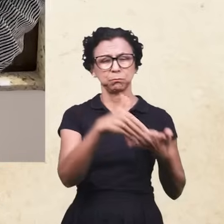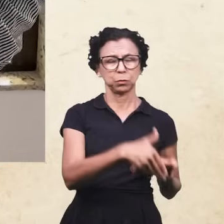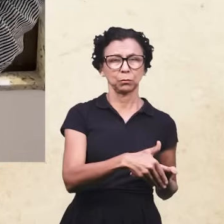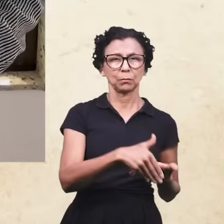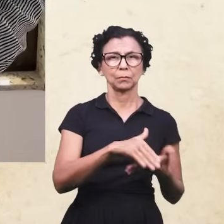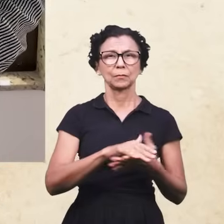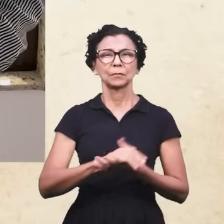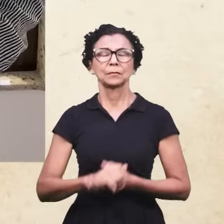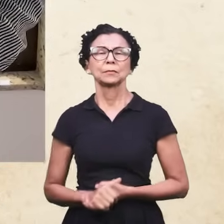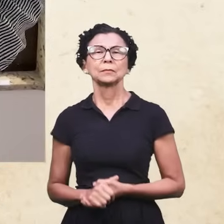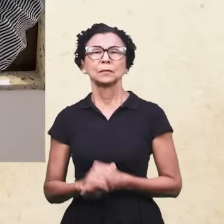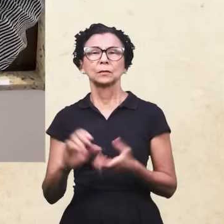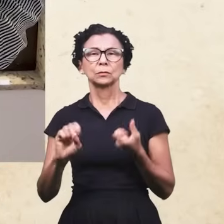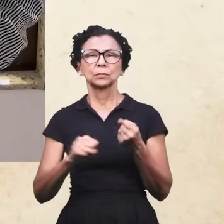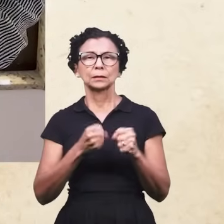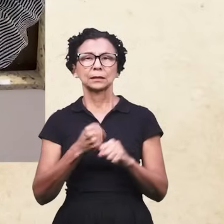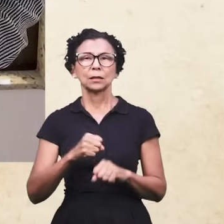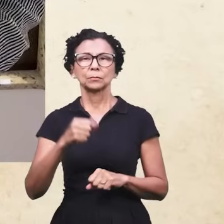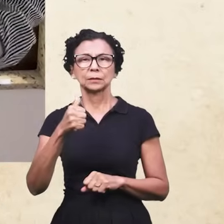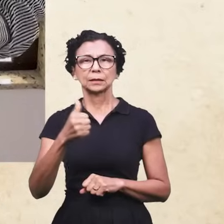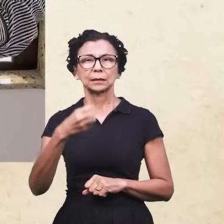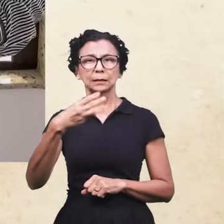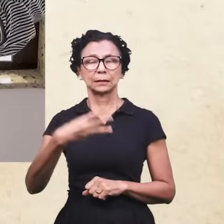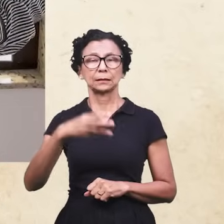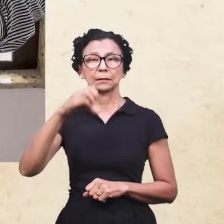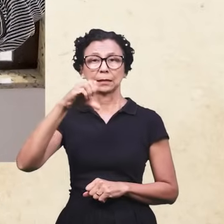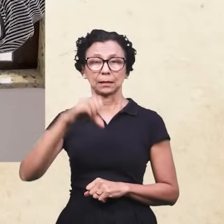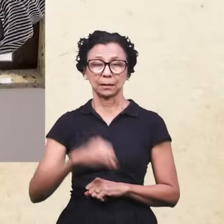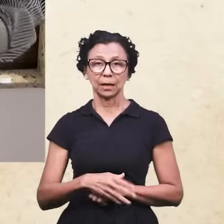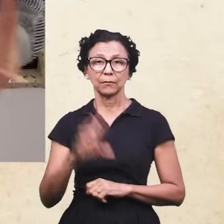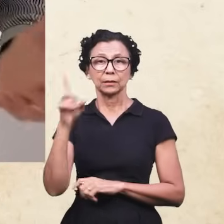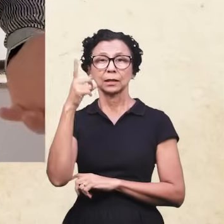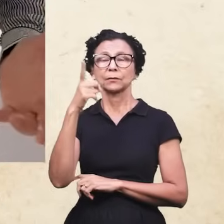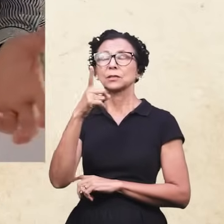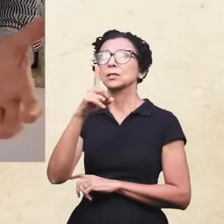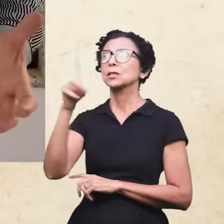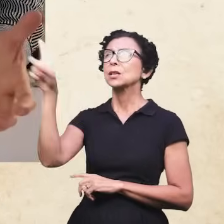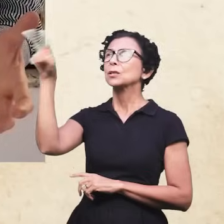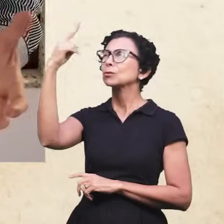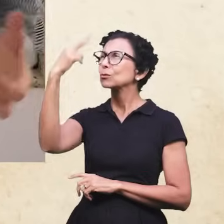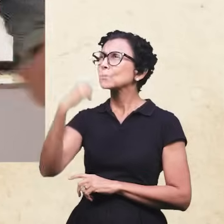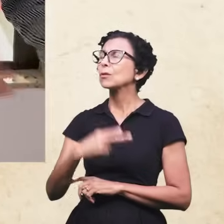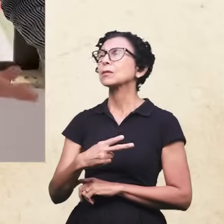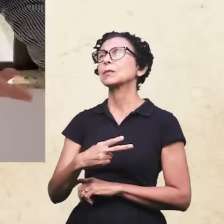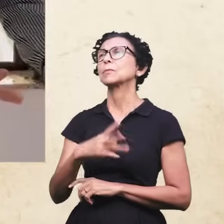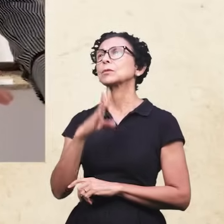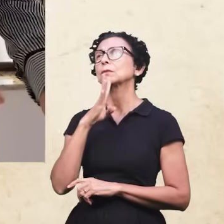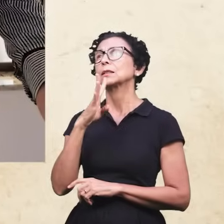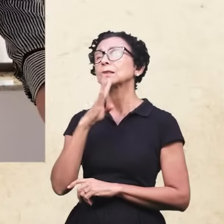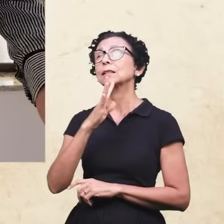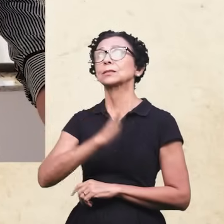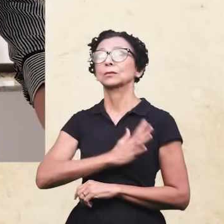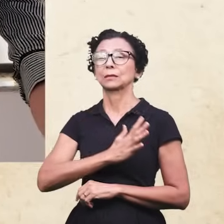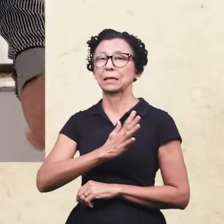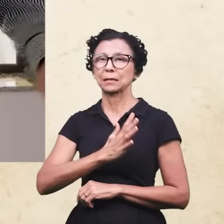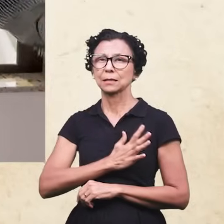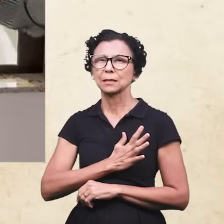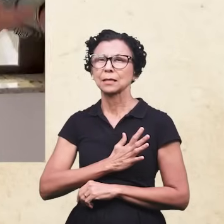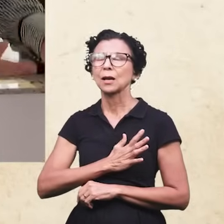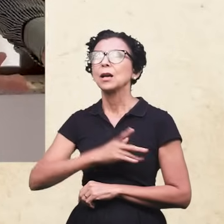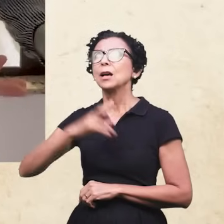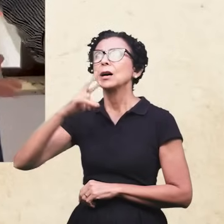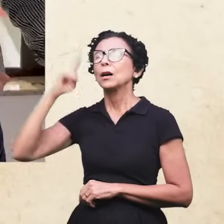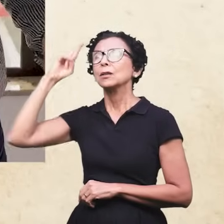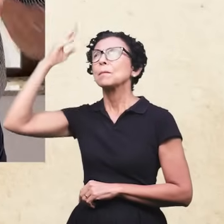Salmo 139, o salmista diz bem assim: sonda-me, ó Deus, conhece o meu coração. Senhor,